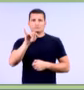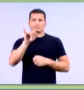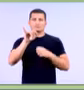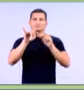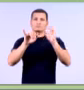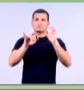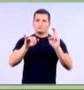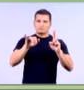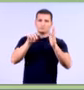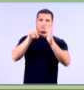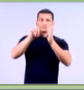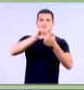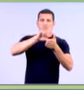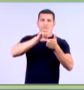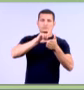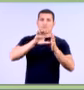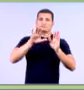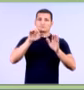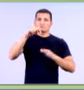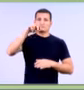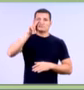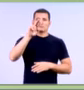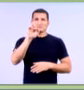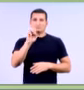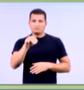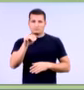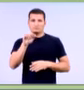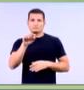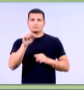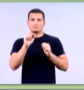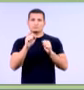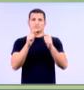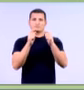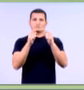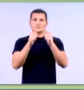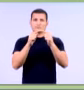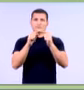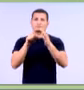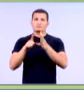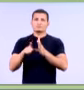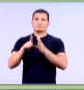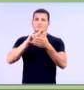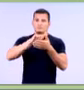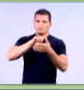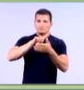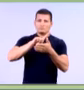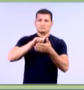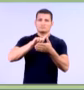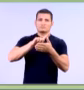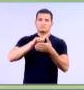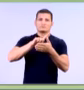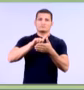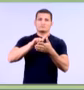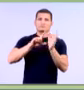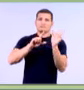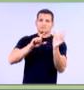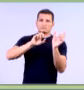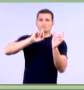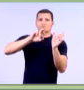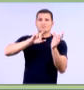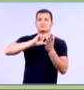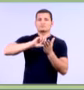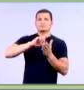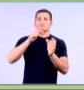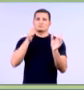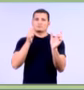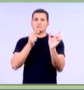do quem, ele pode concordar com quem vem antes ou concordar com